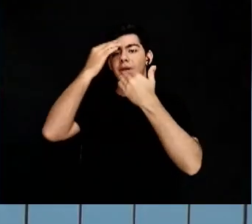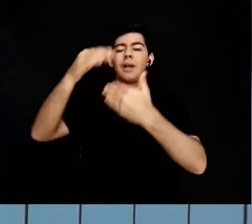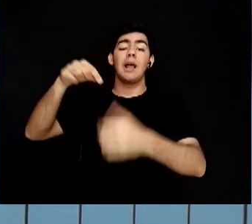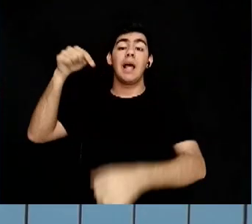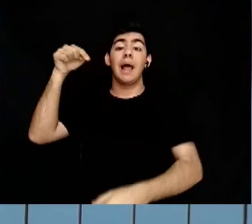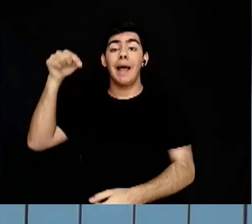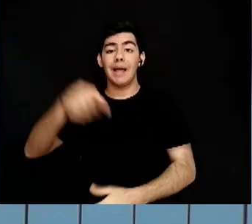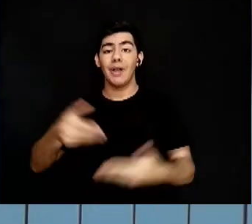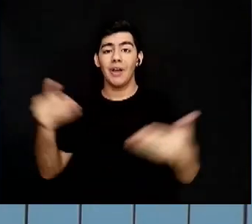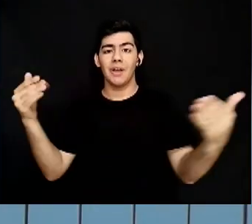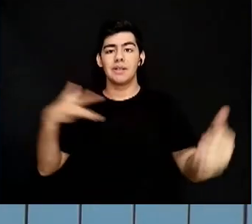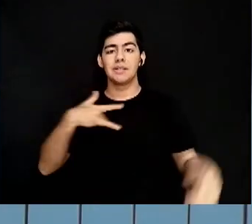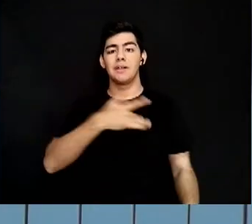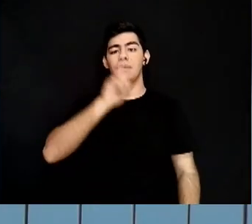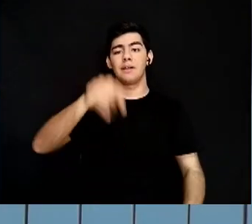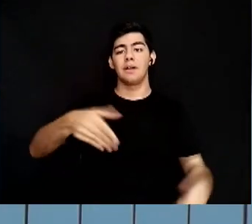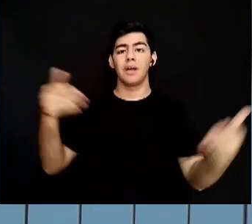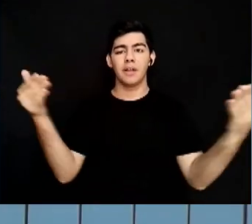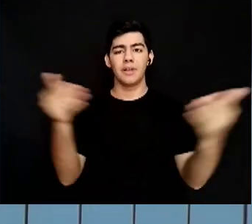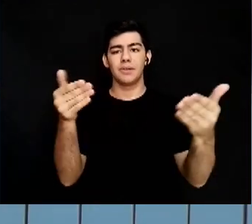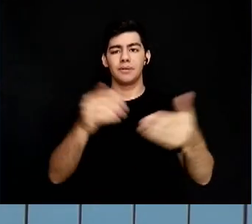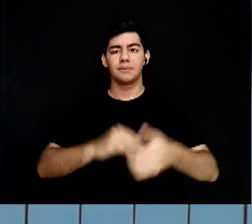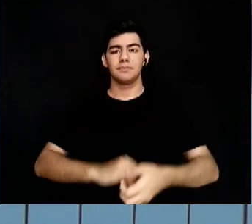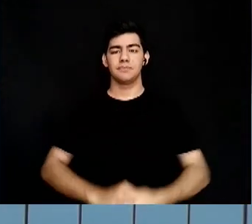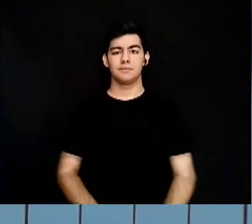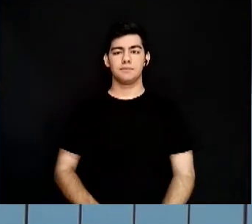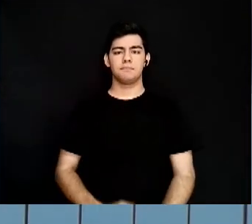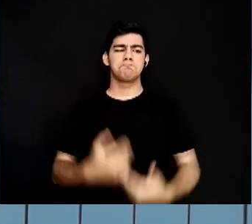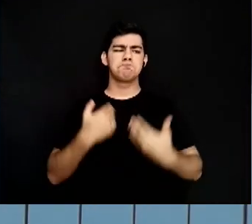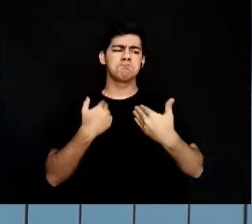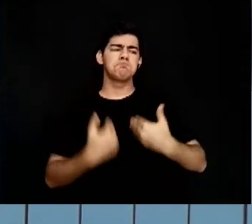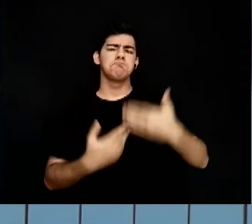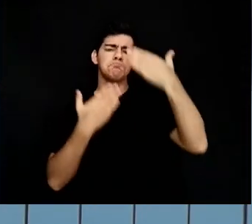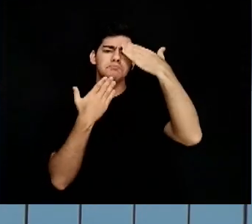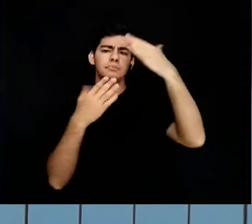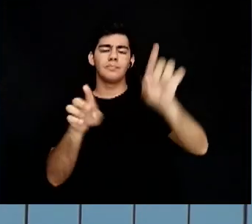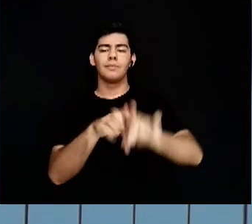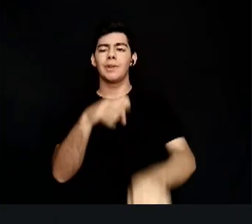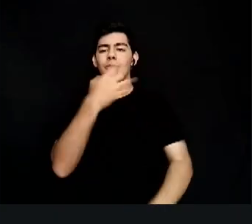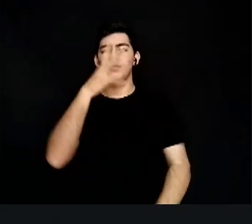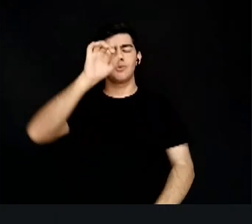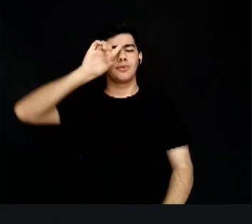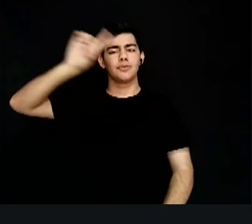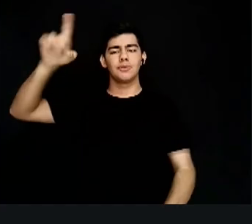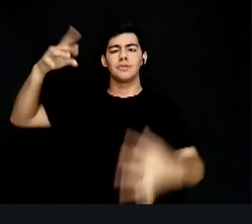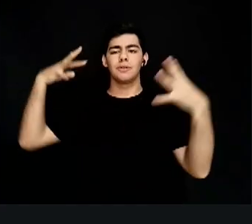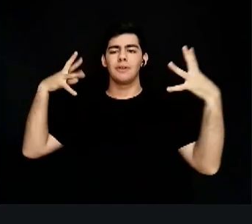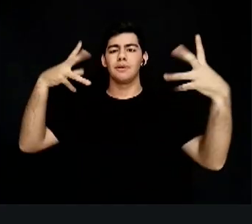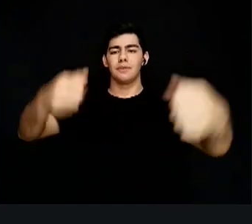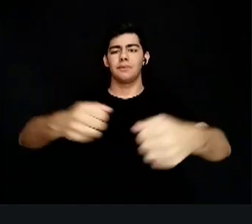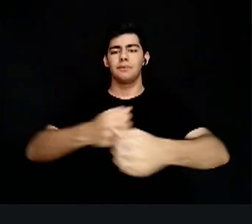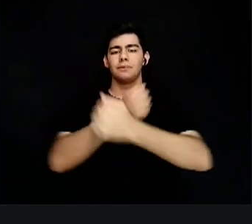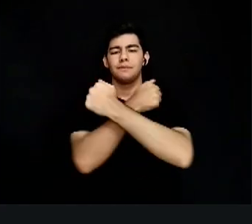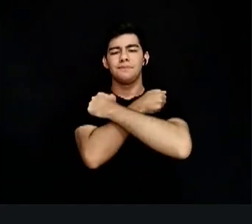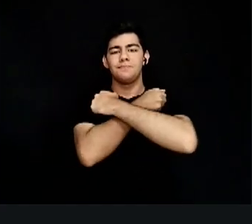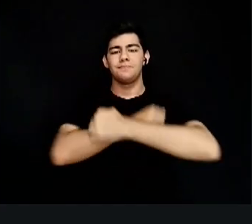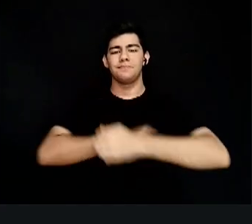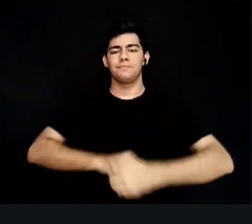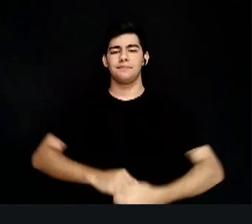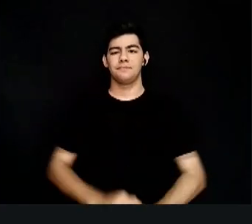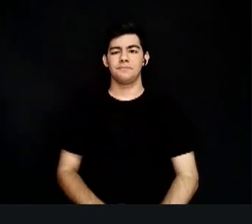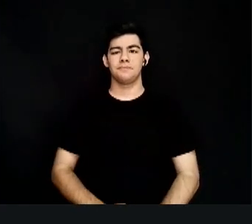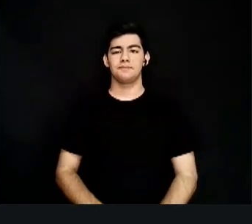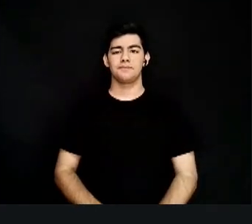Lucas, muito obrigada por ter participado do Saúde Agora. Eu que agradeço, bom dia a todos.